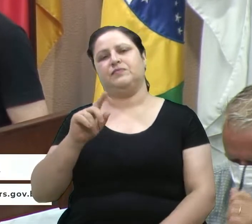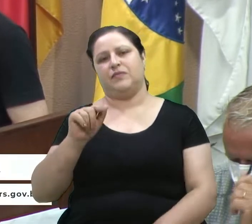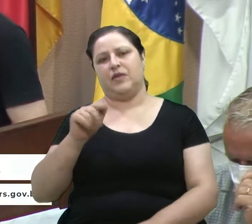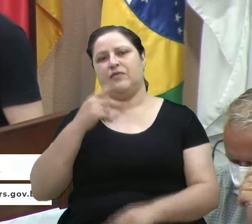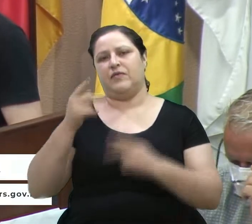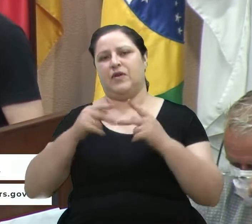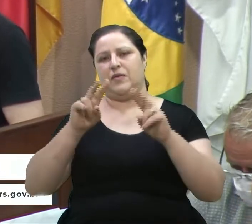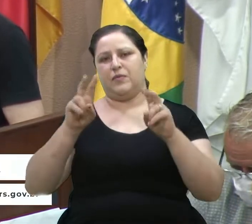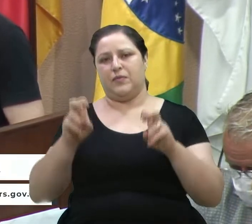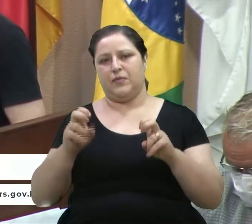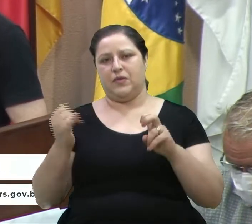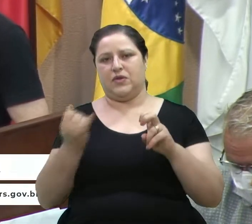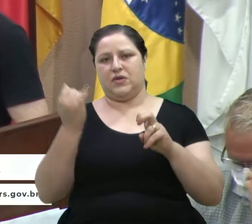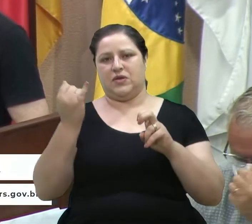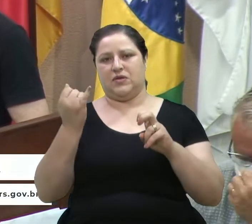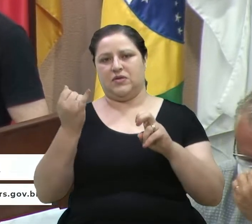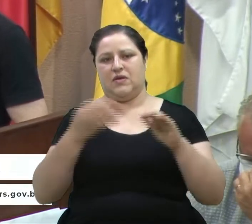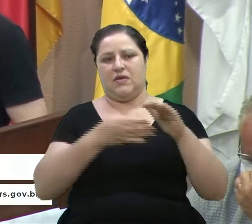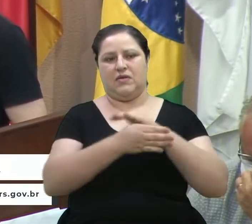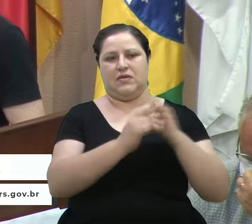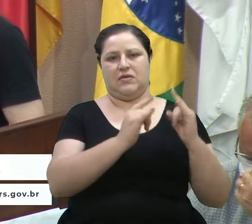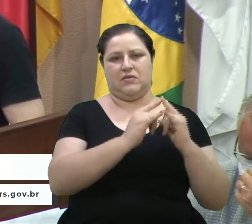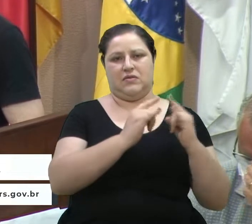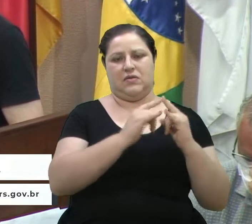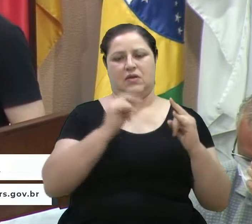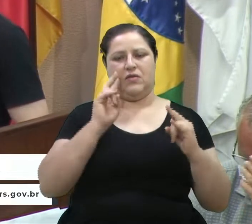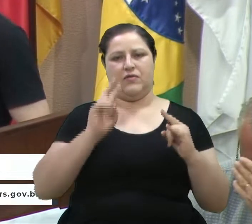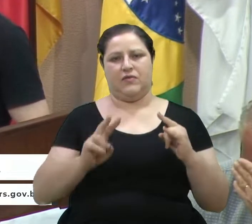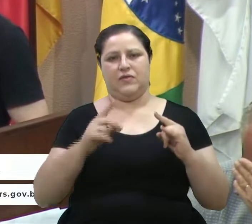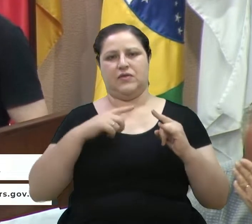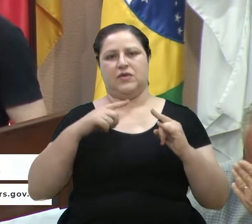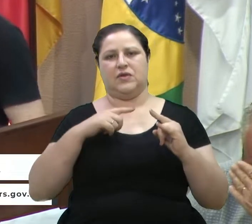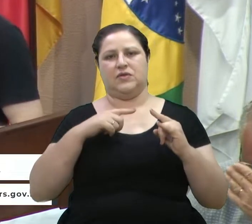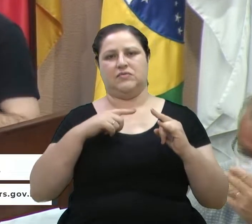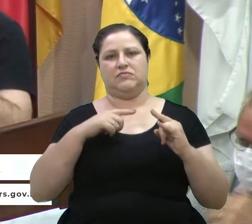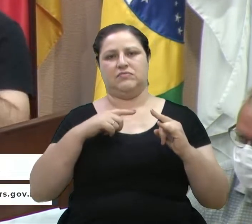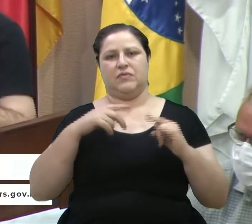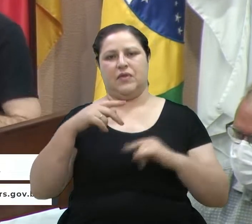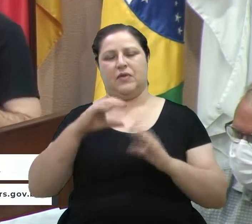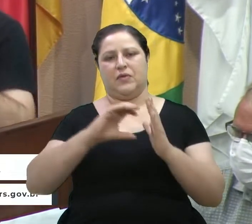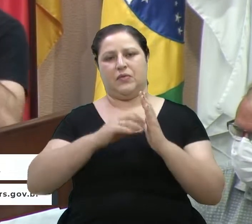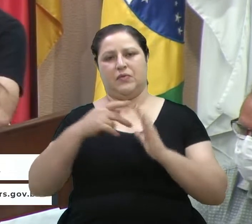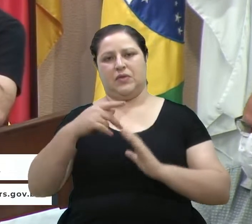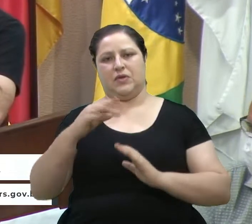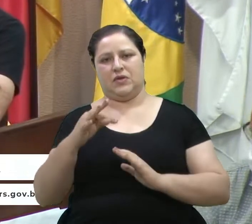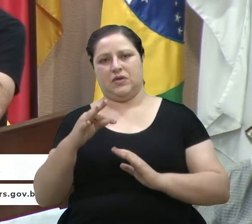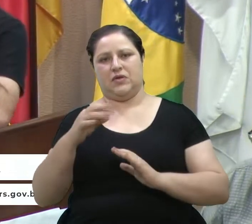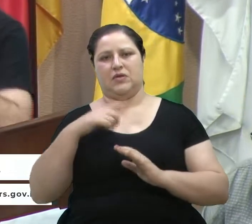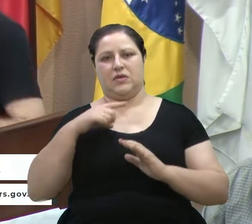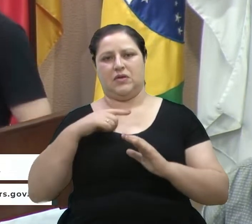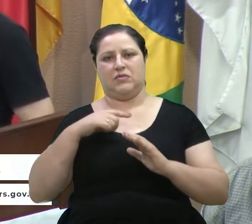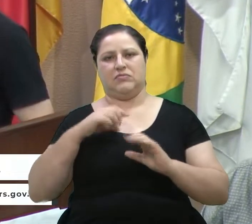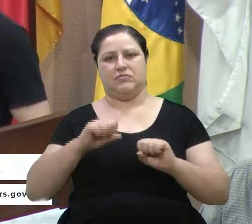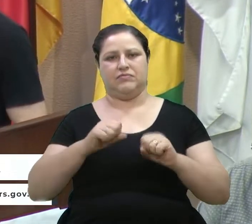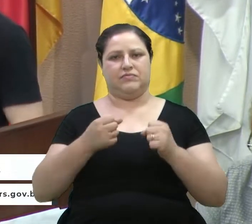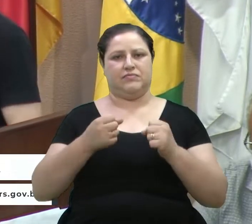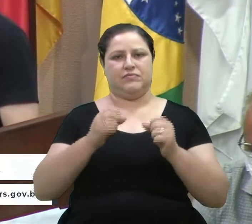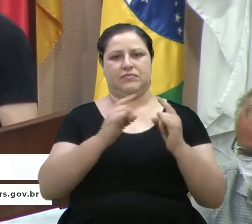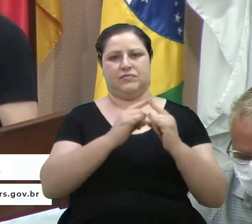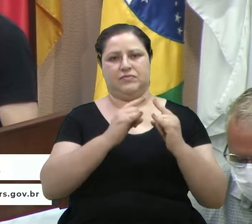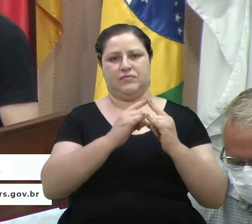governos do PT, eles levando isso ao pé da letra, né? Fortalecendo as instituições, entrando nas novelas, na mídia, nos